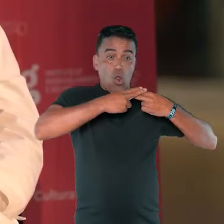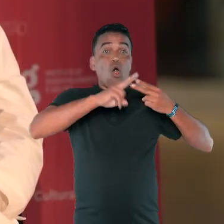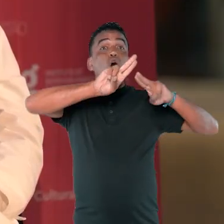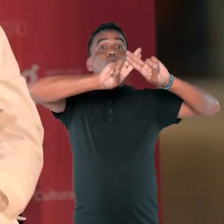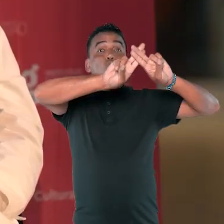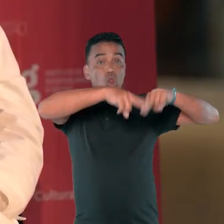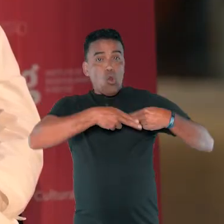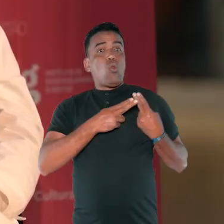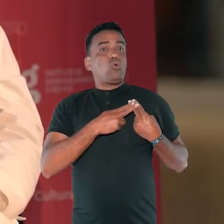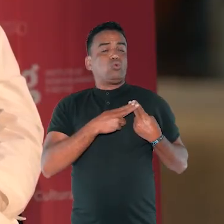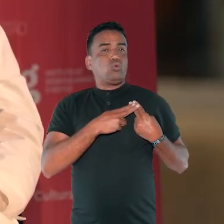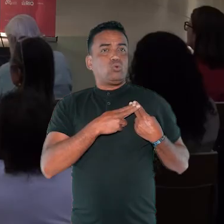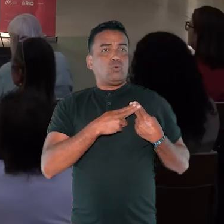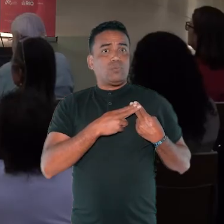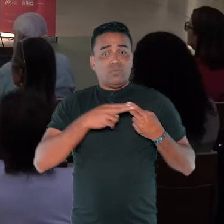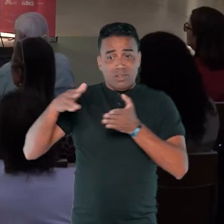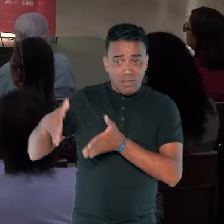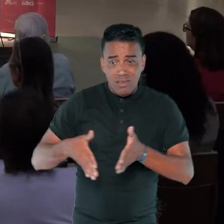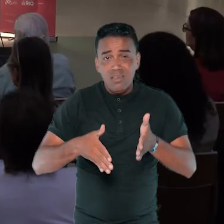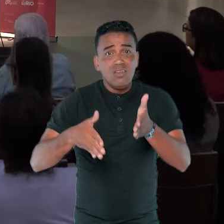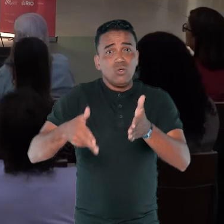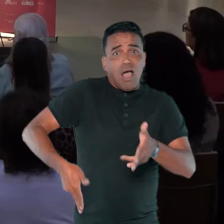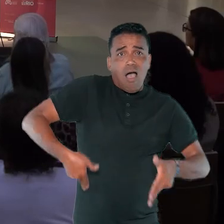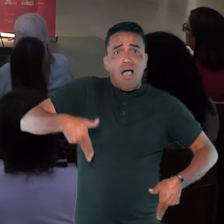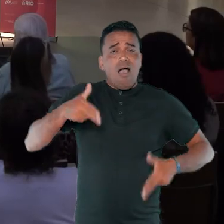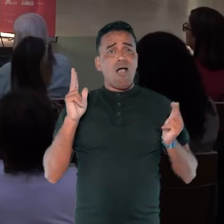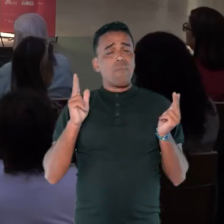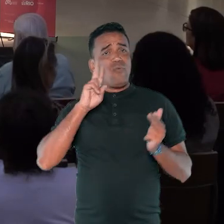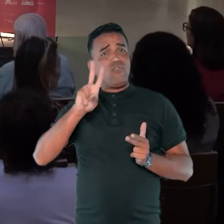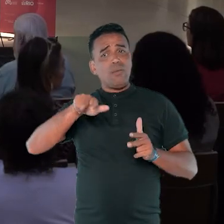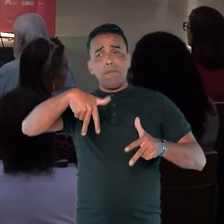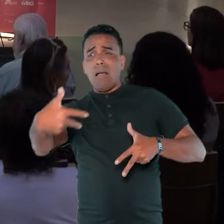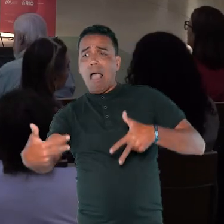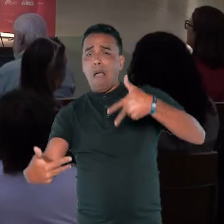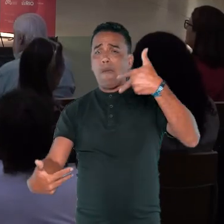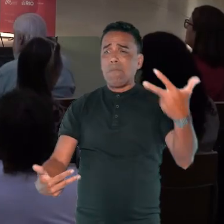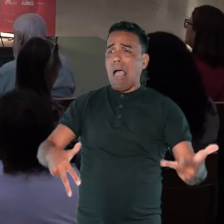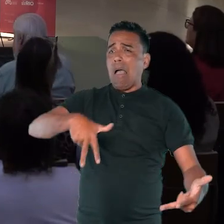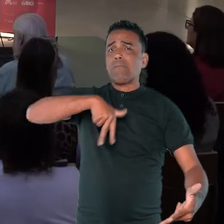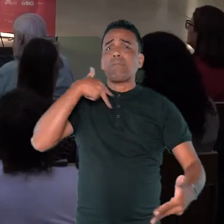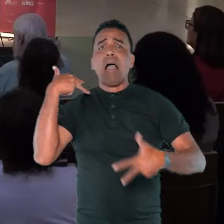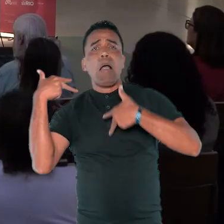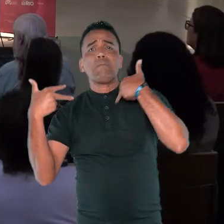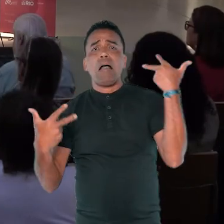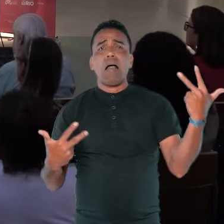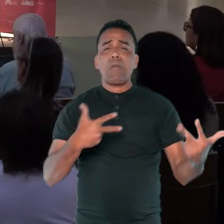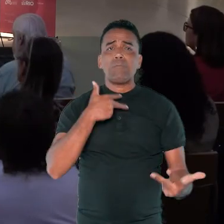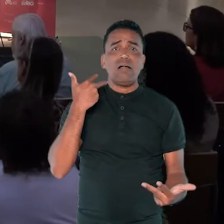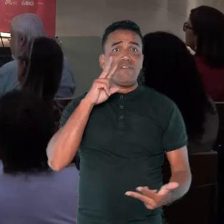Vi-os lubrificando suas armas, e os vi tombados pelas ruas e grutas.